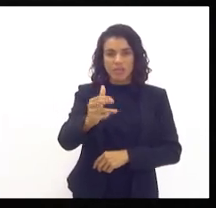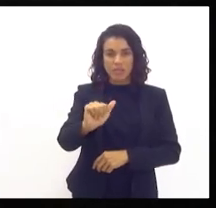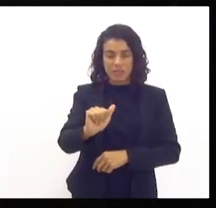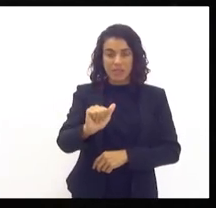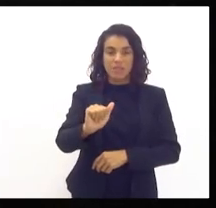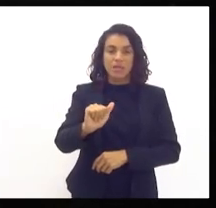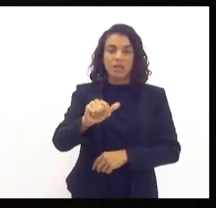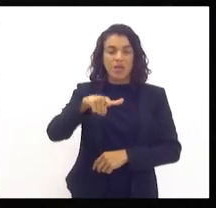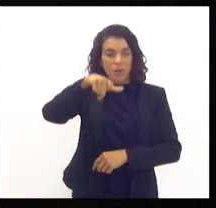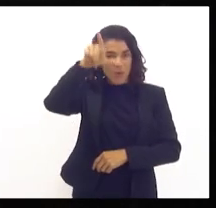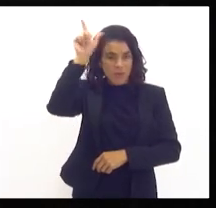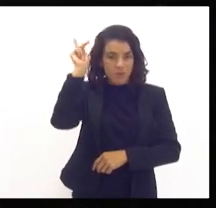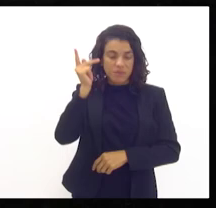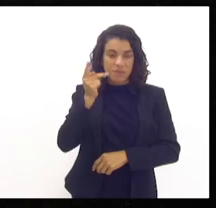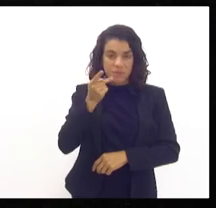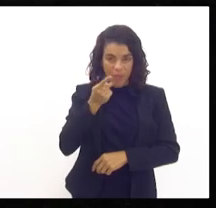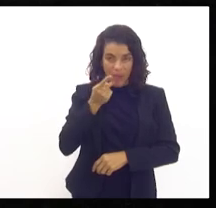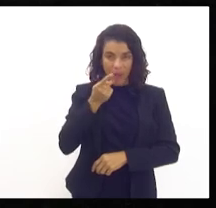Luiz Paulo.